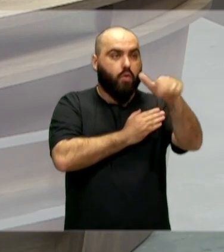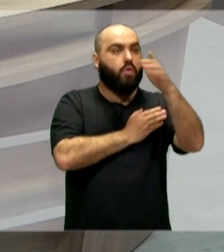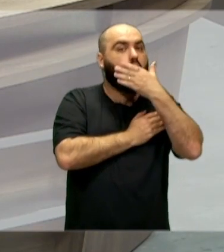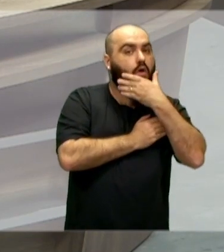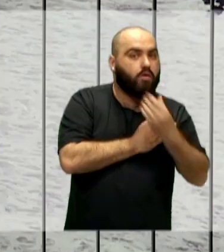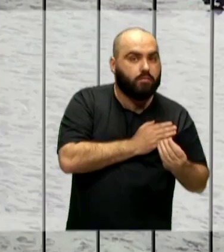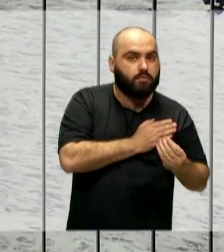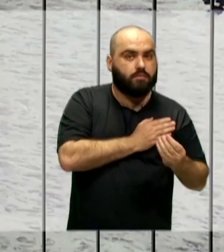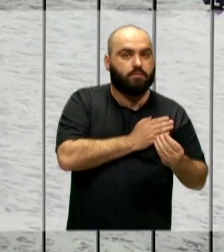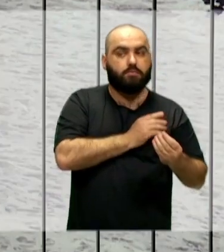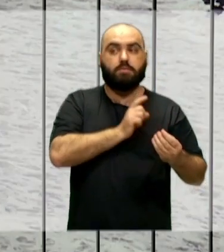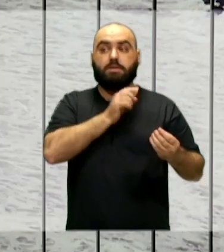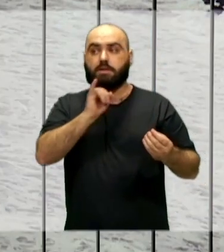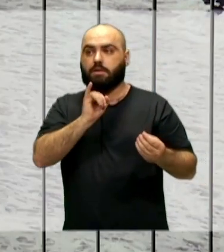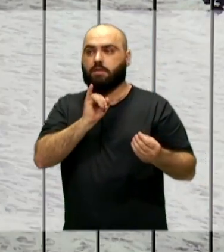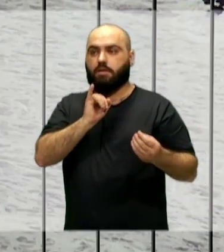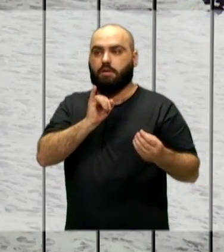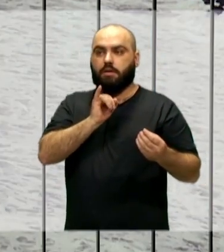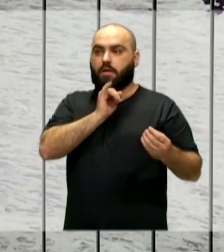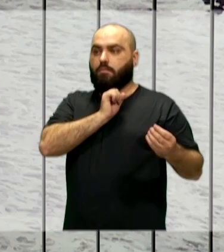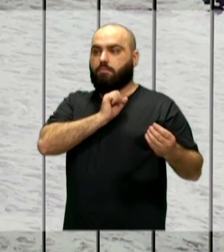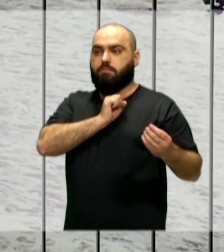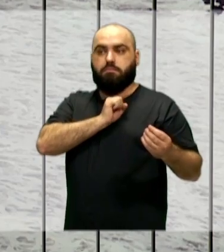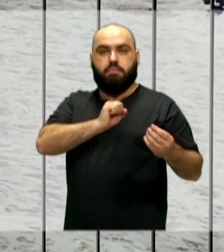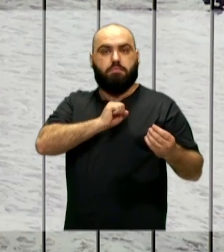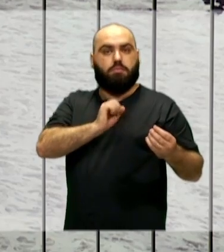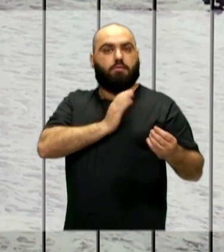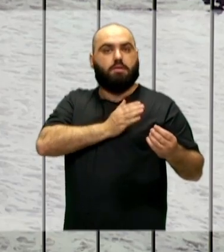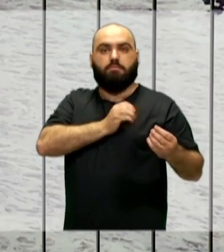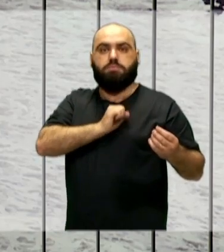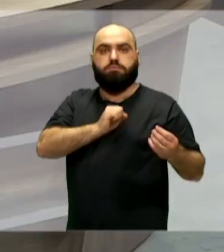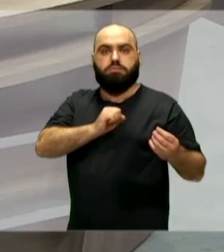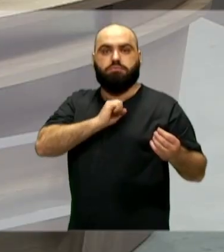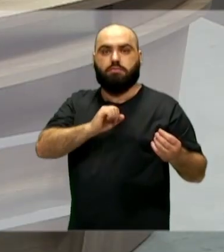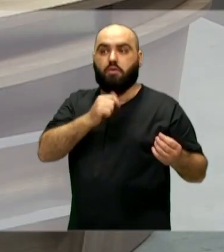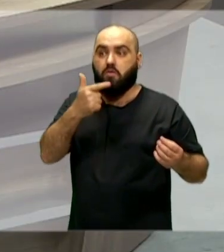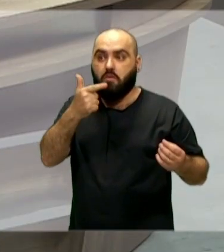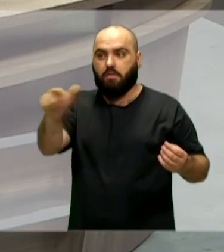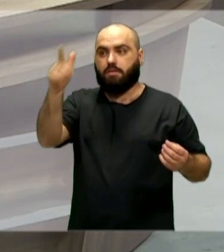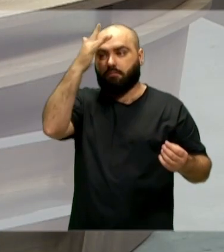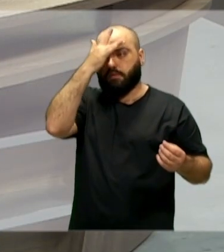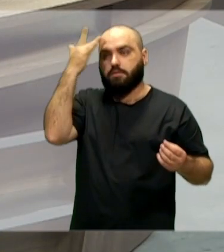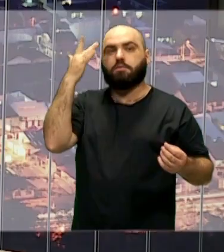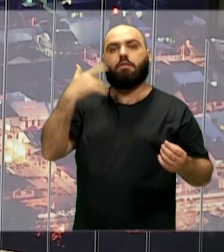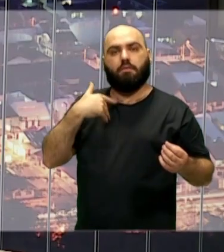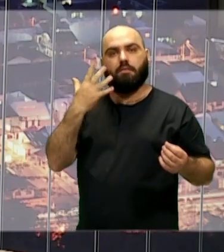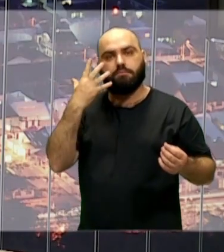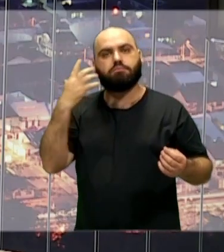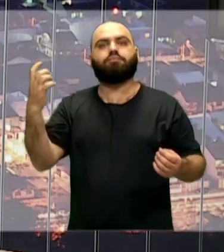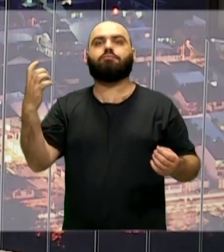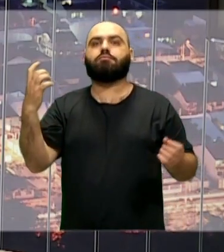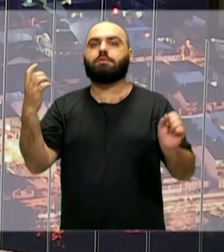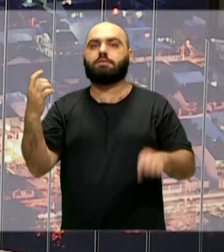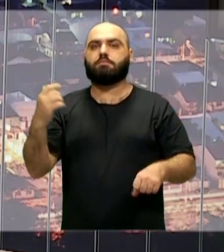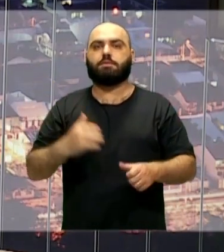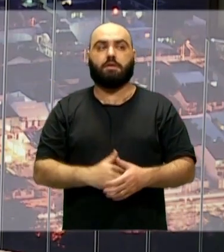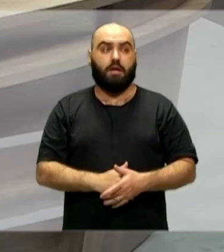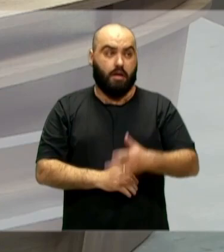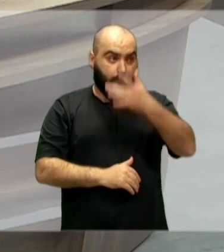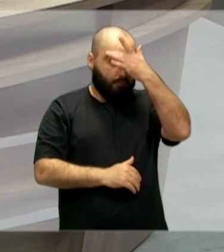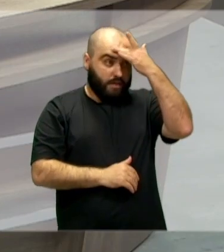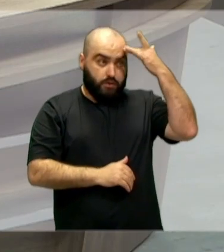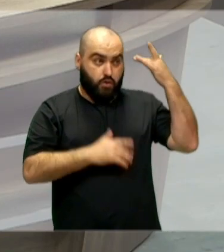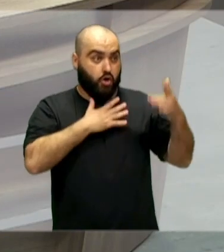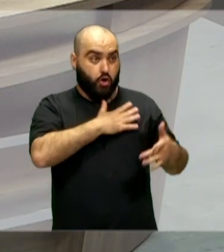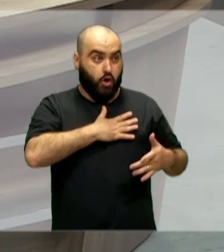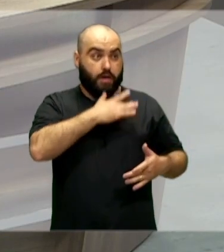forte assim, vamos deixar fluir, vamos deixar as coisas acontecerem. Porque o importante é que são pessoas que se interessam por pessoas. Exatamente.